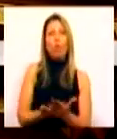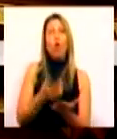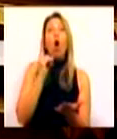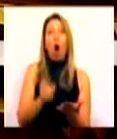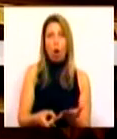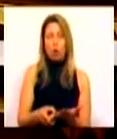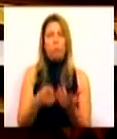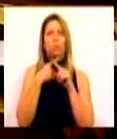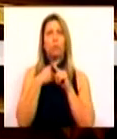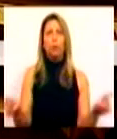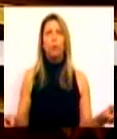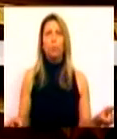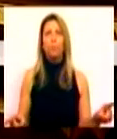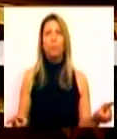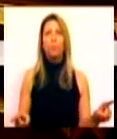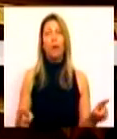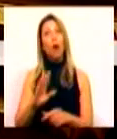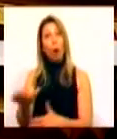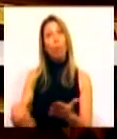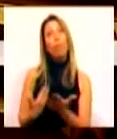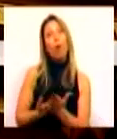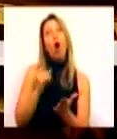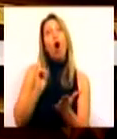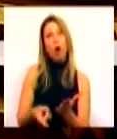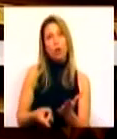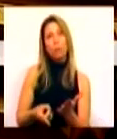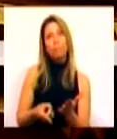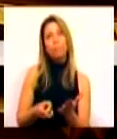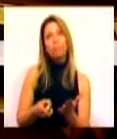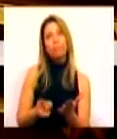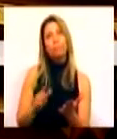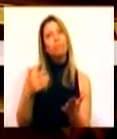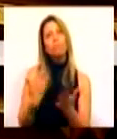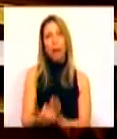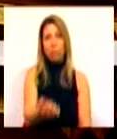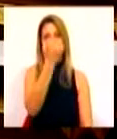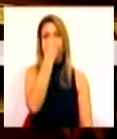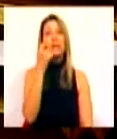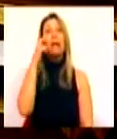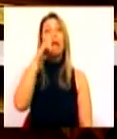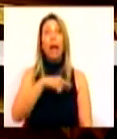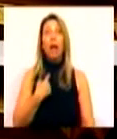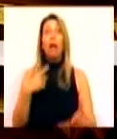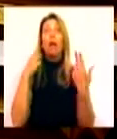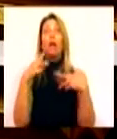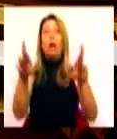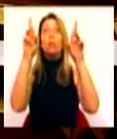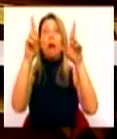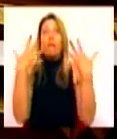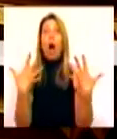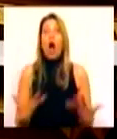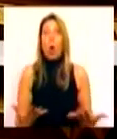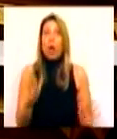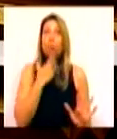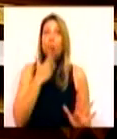completamente diferente. O que está proposto é defraudar aqueles que esperavam ter agora, pelo menos por